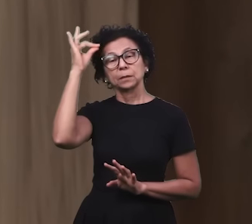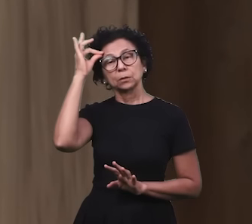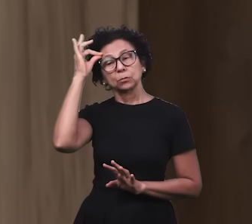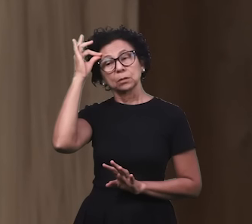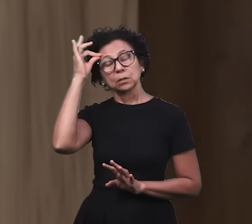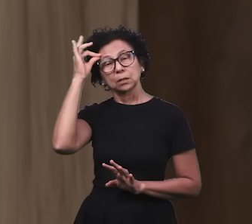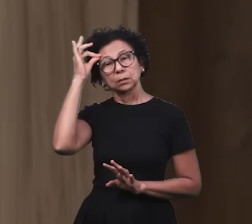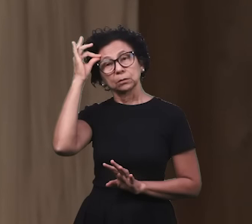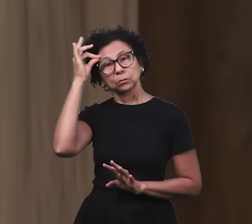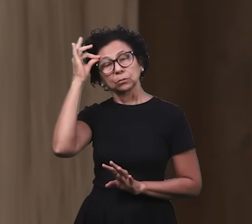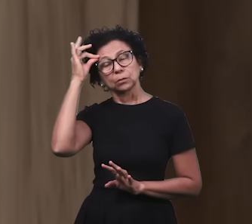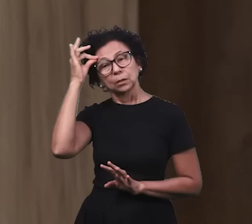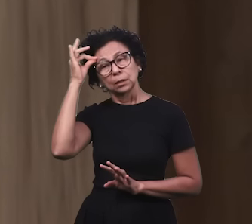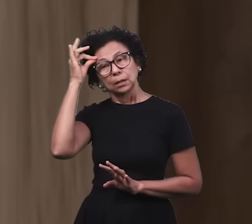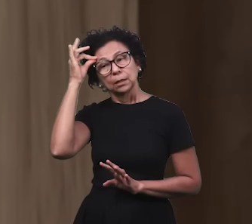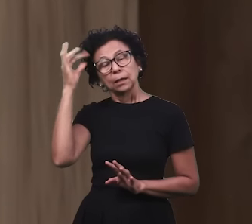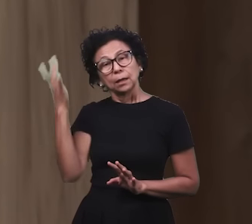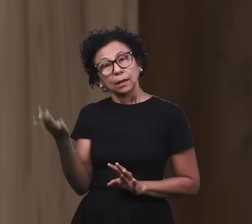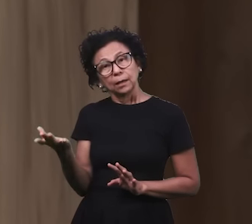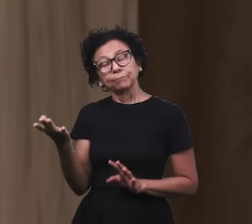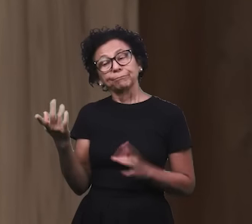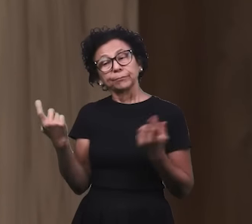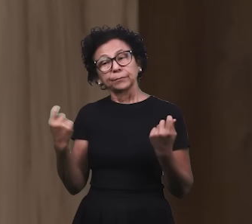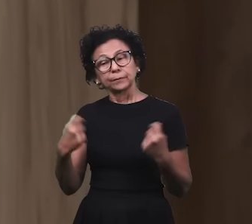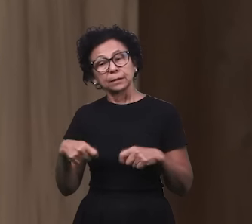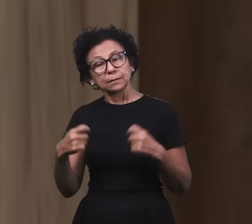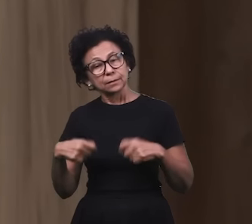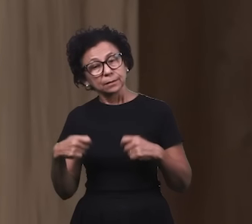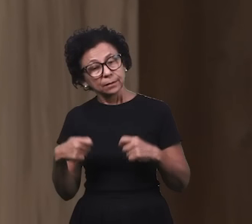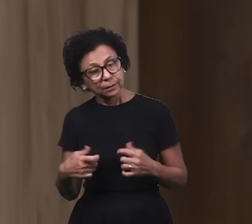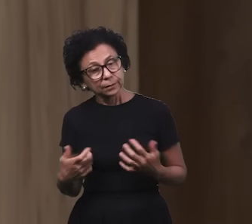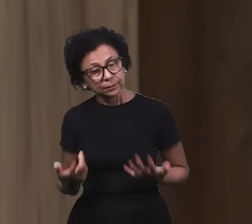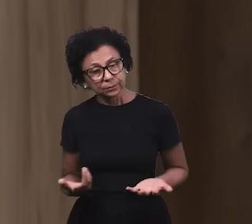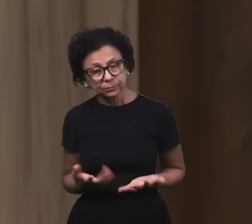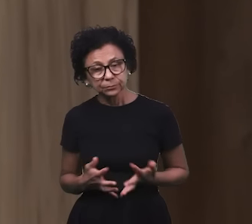à finalidade, para o que foi